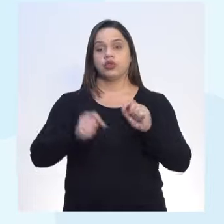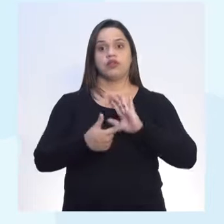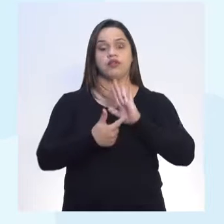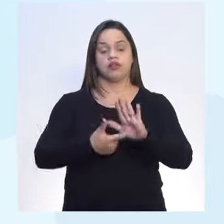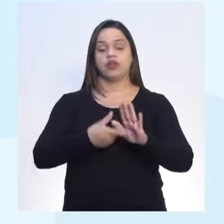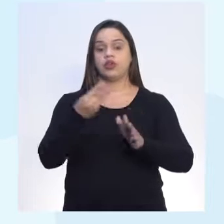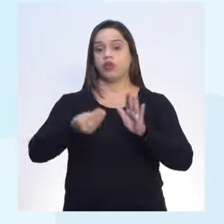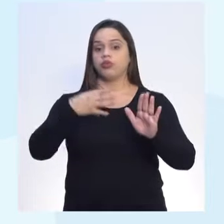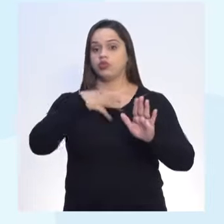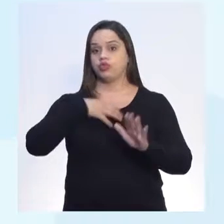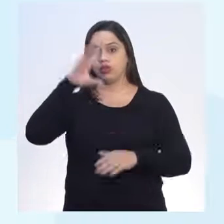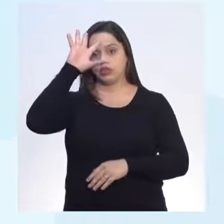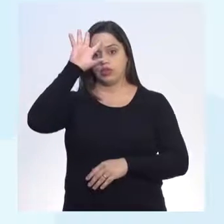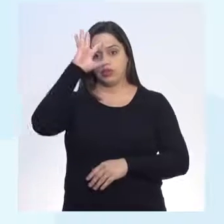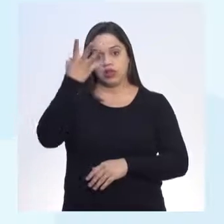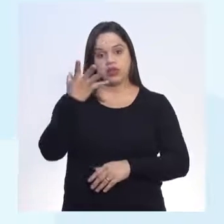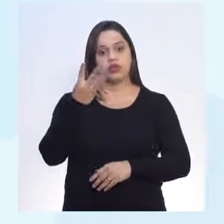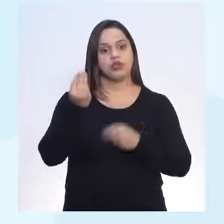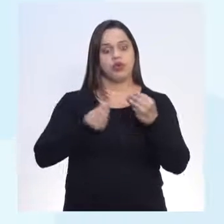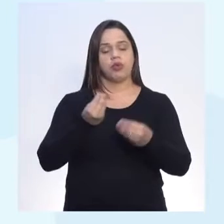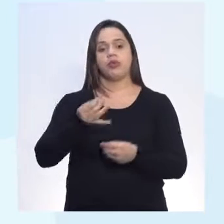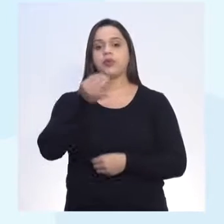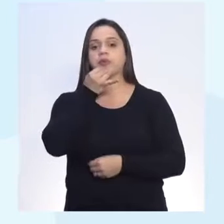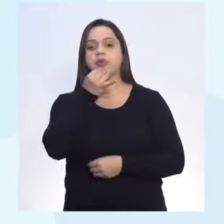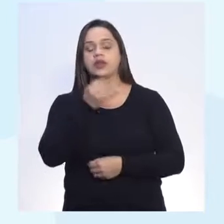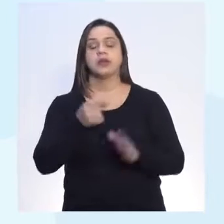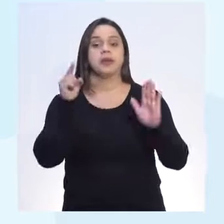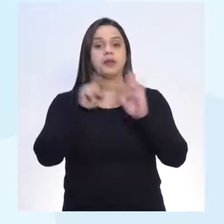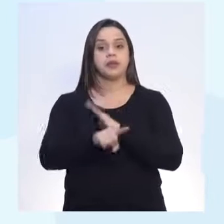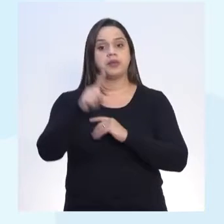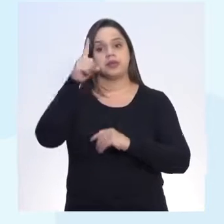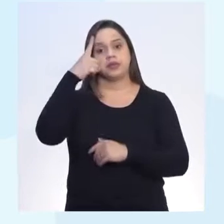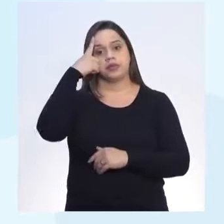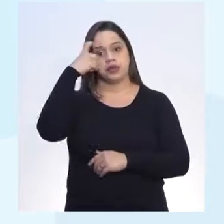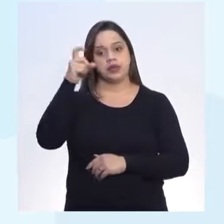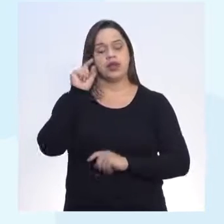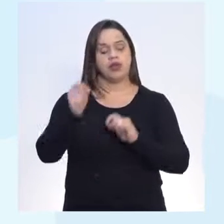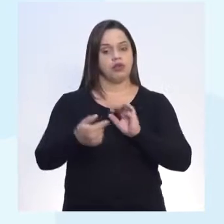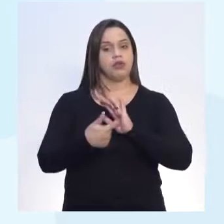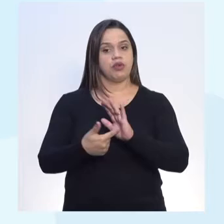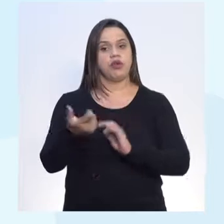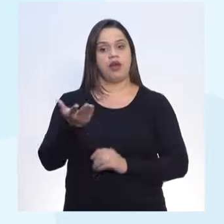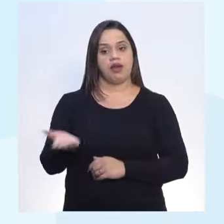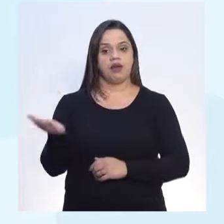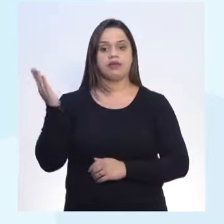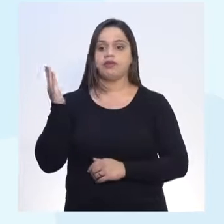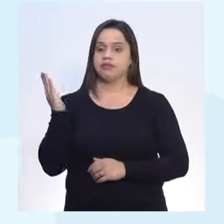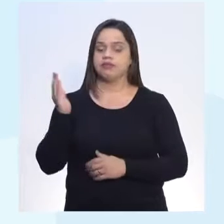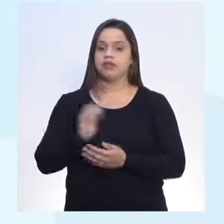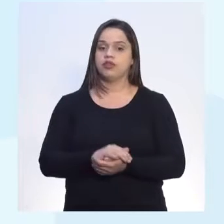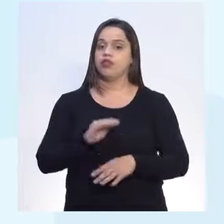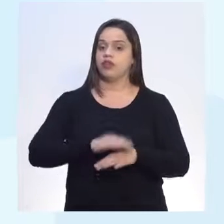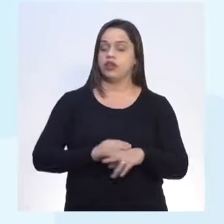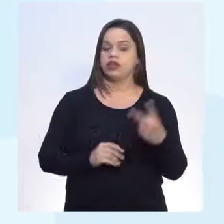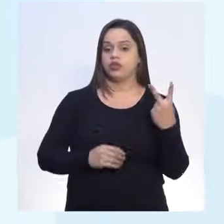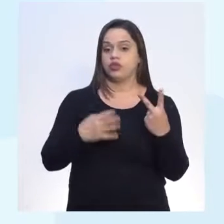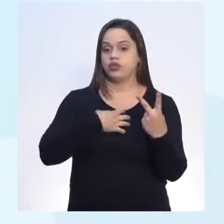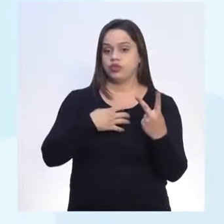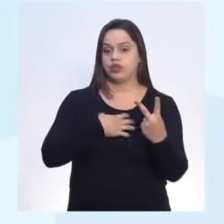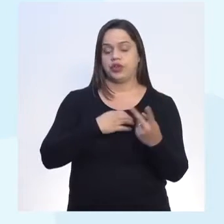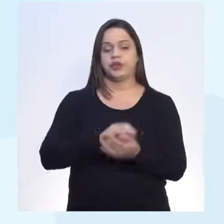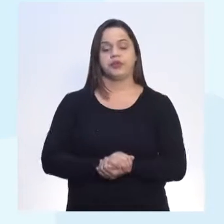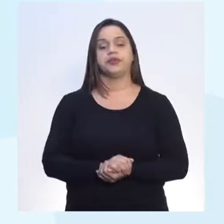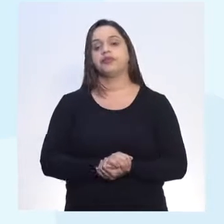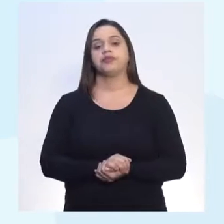resolução, de como nós podemos encontrar. Então, a primeira ideia aí que eu vou apresentar para vocês, eu vou fazer de duas formas. Vai estar aí